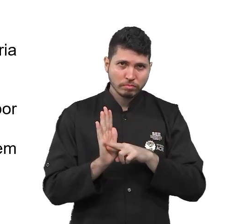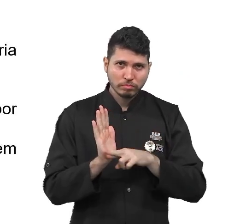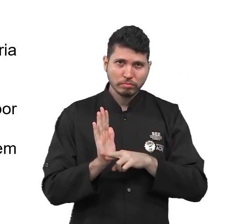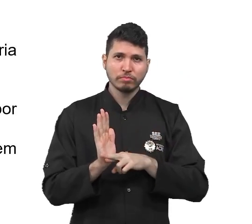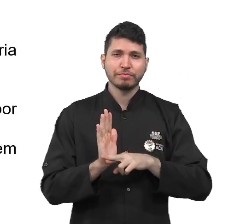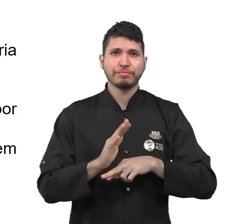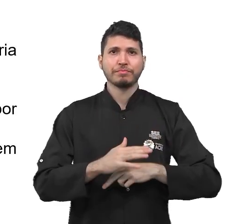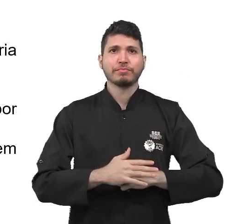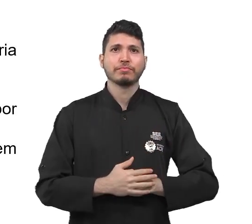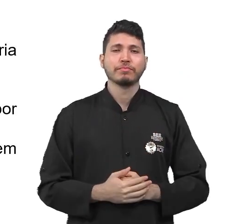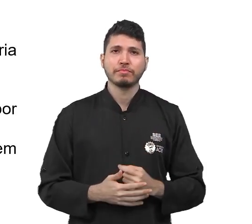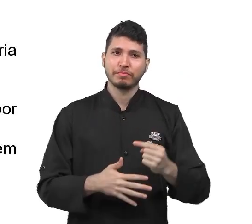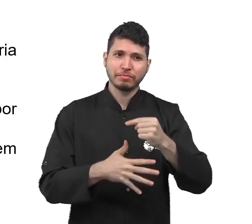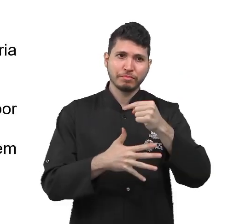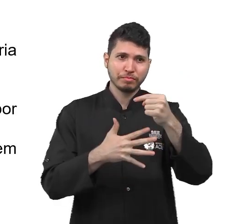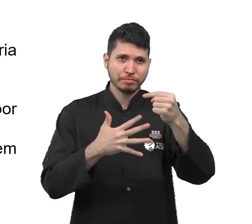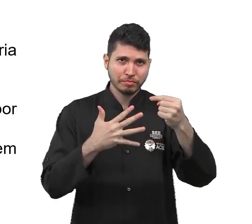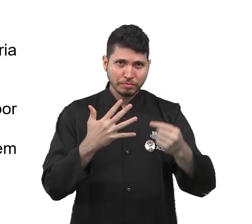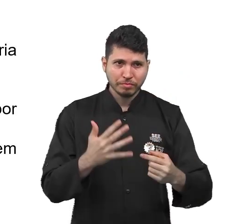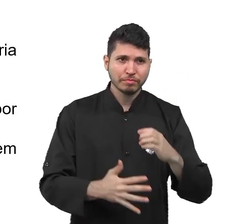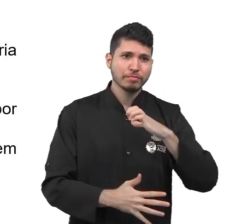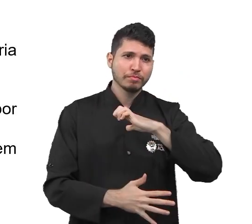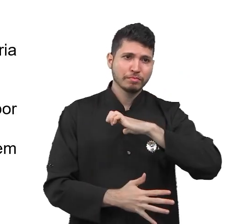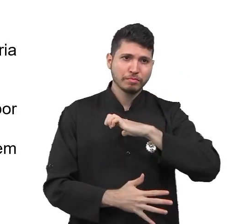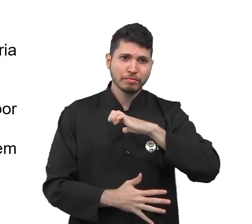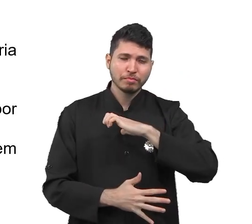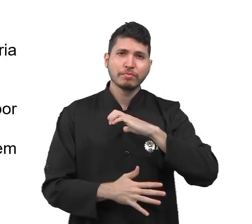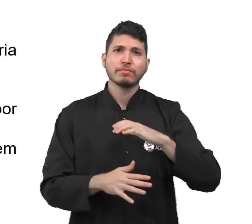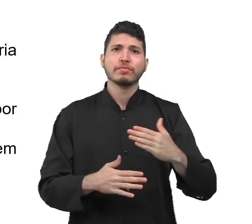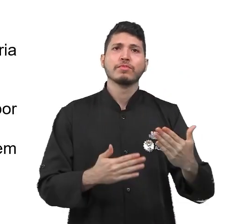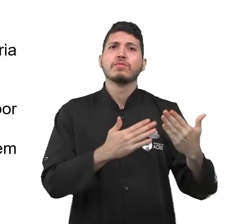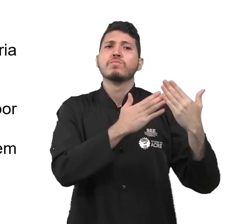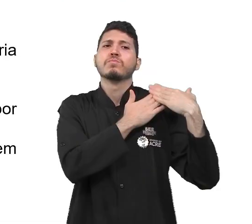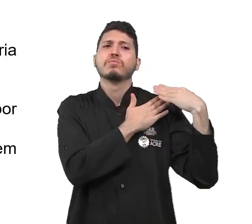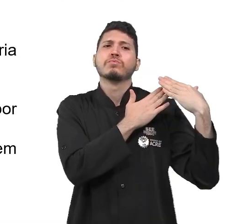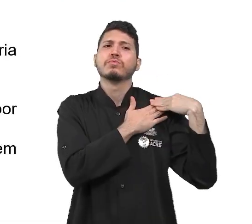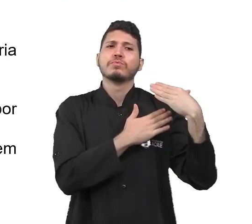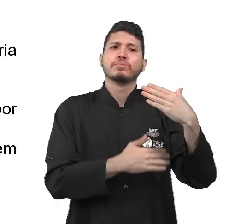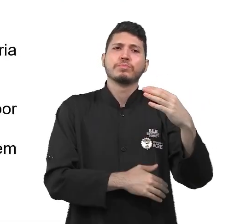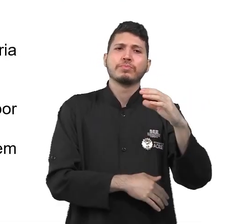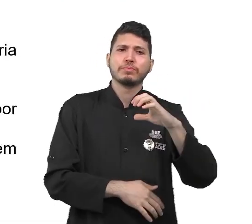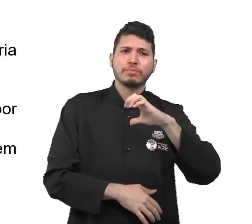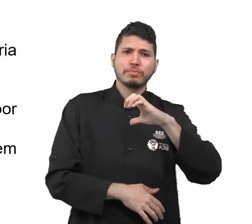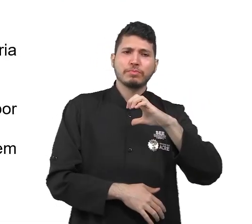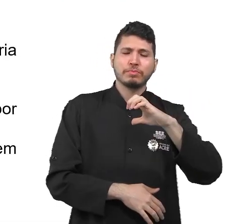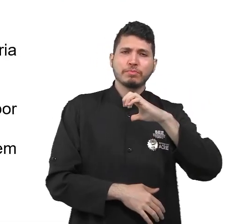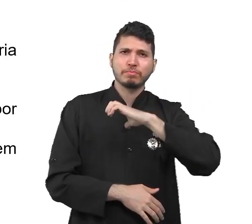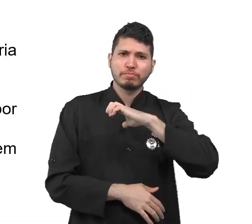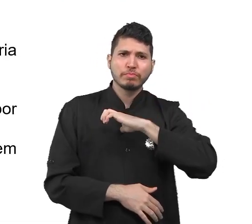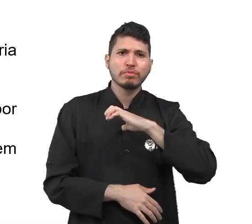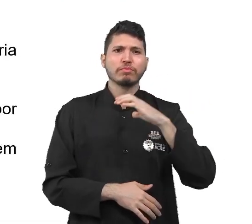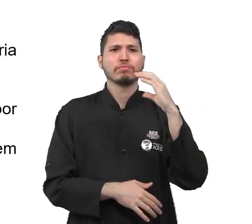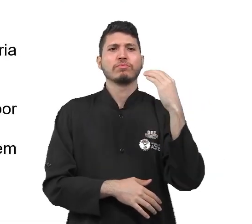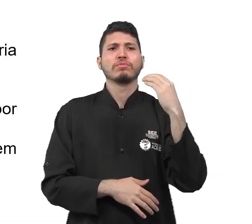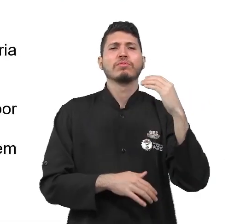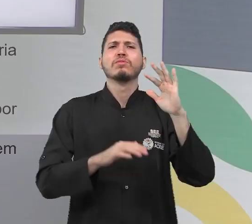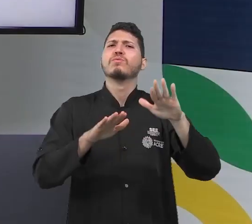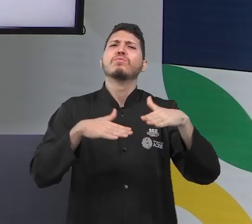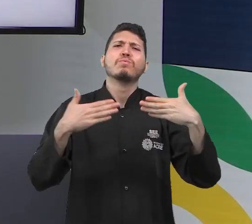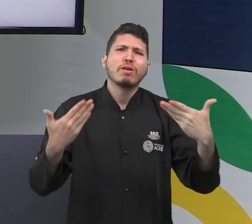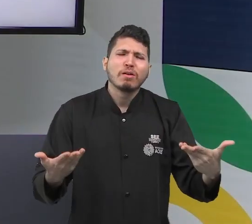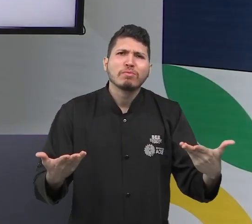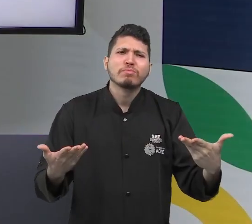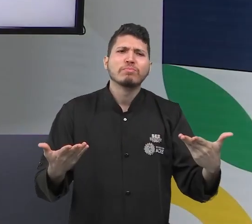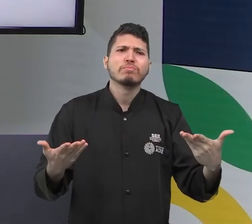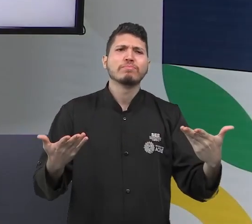Aspectos éticos. Quais são as responsabilidades éticas dos cientistas em relação à sociedade? Porque a